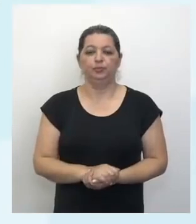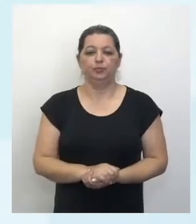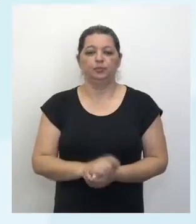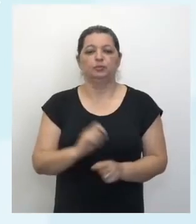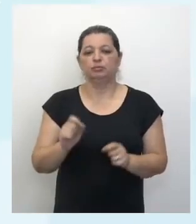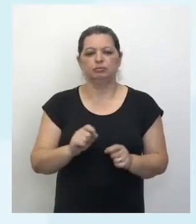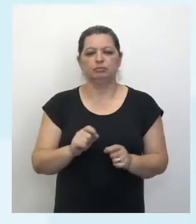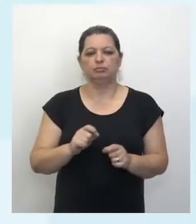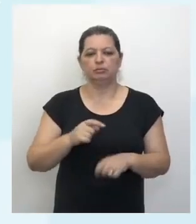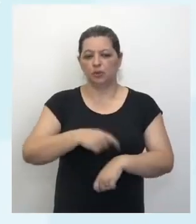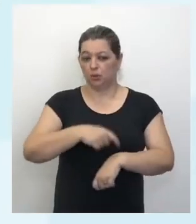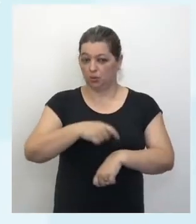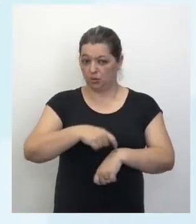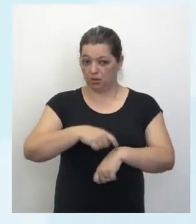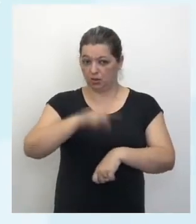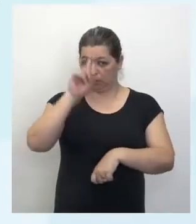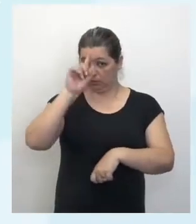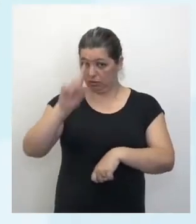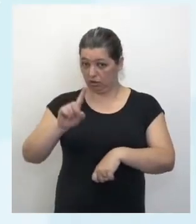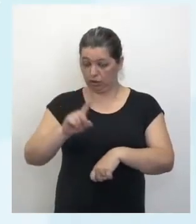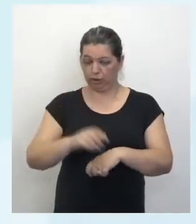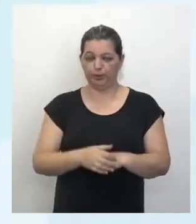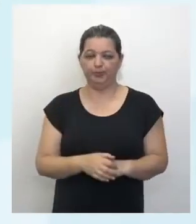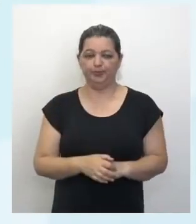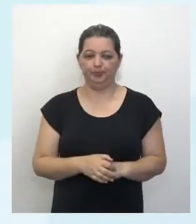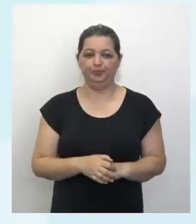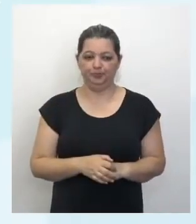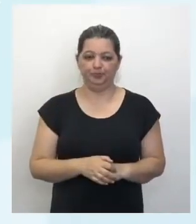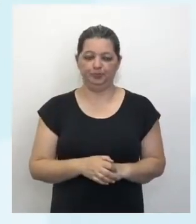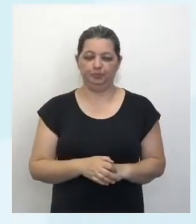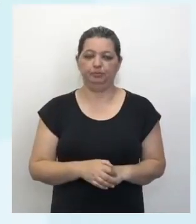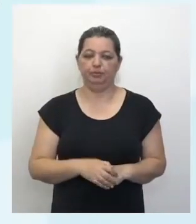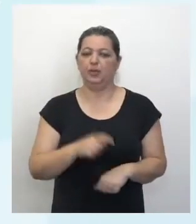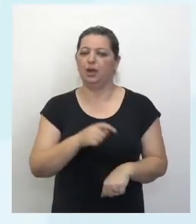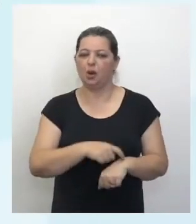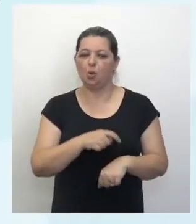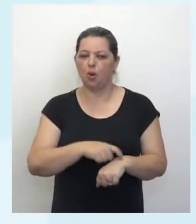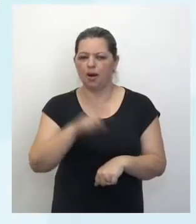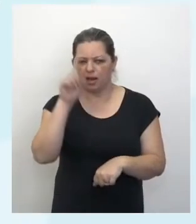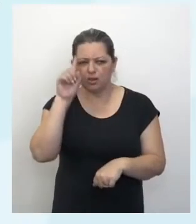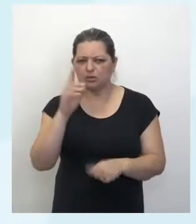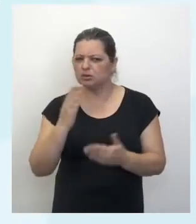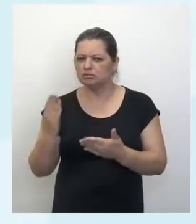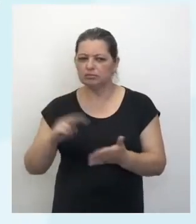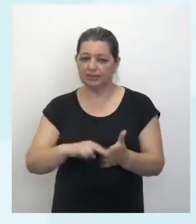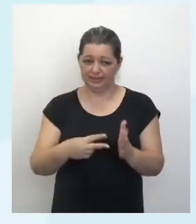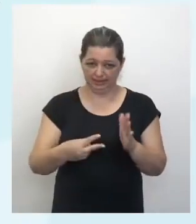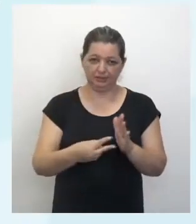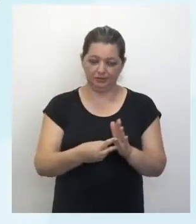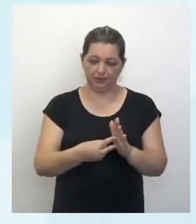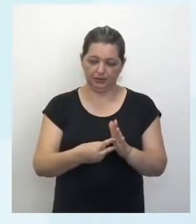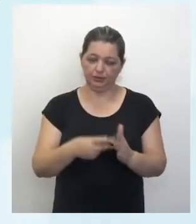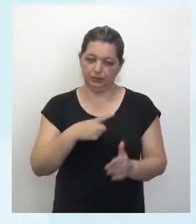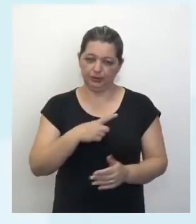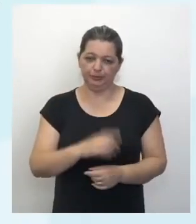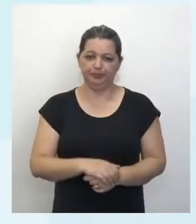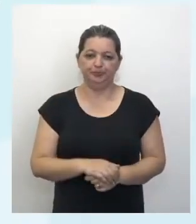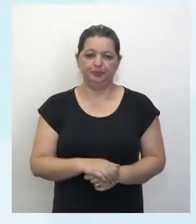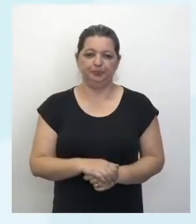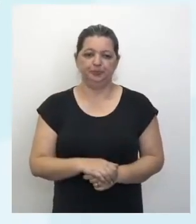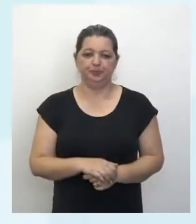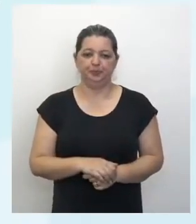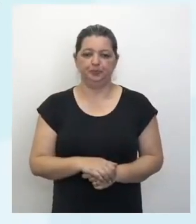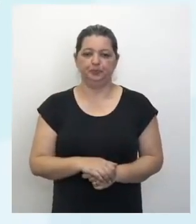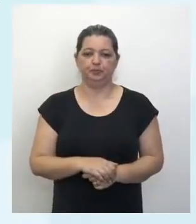do dia, isso é importante, tá? No horário do dia. Isso aqui tem um significado para a gente. Em determinado horário